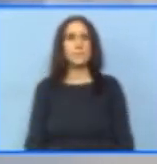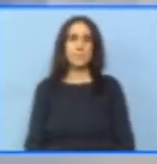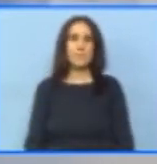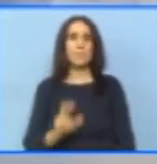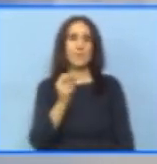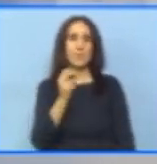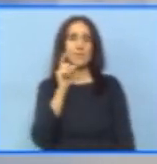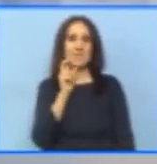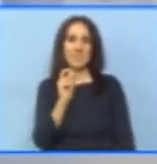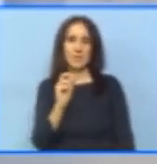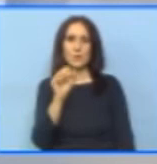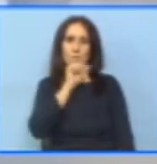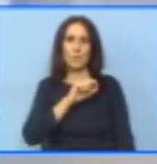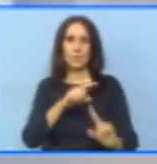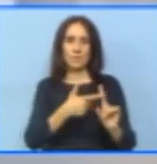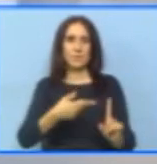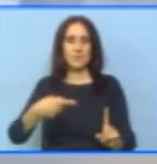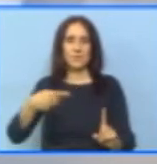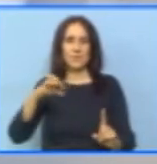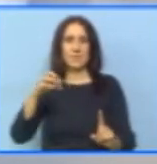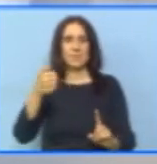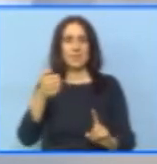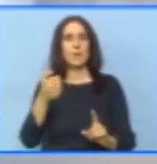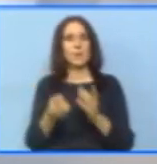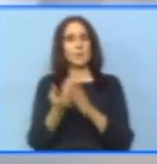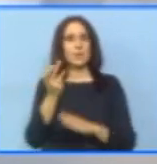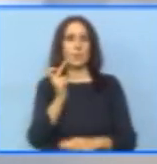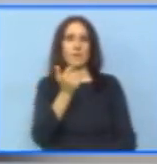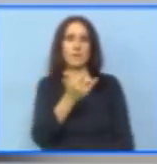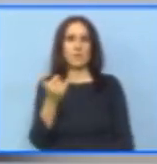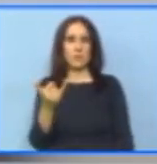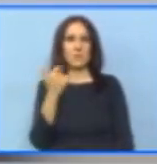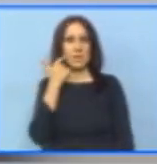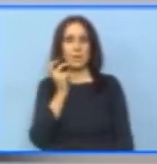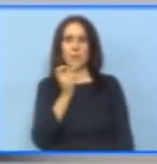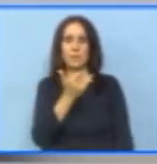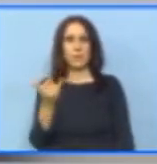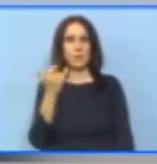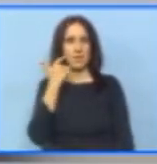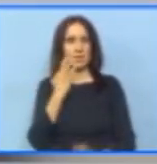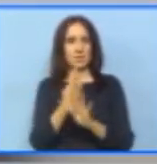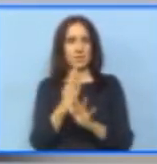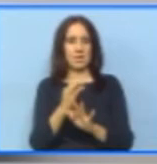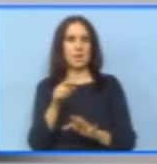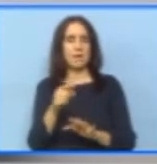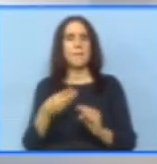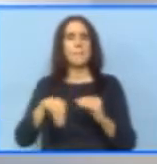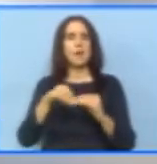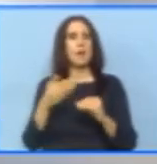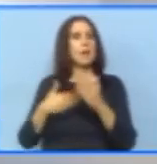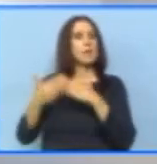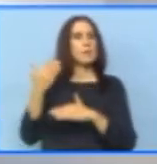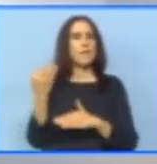de 1995 e, portanto, já há 22 anos, estamos a assinalar 22 anos. E também quisemos, na